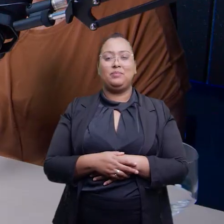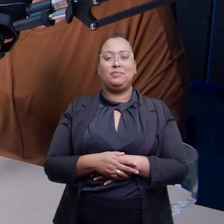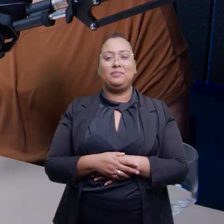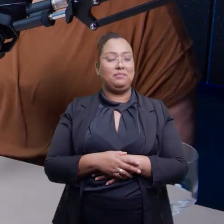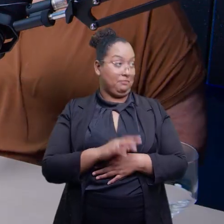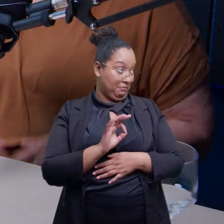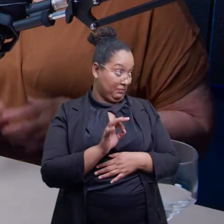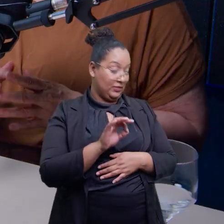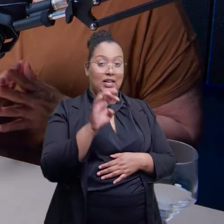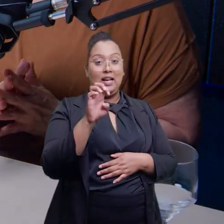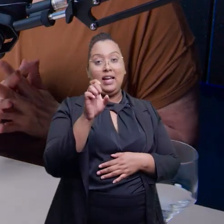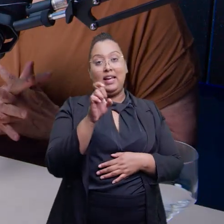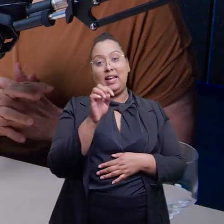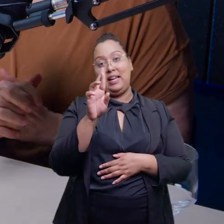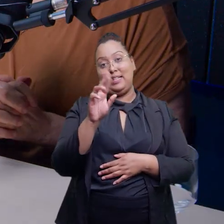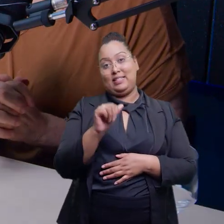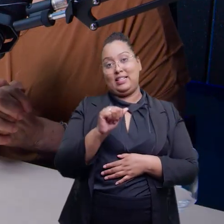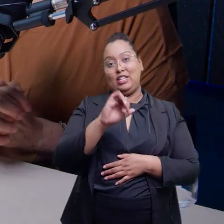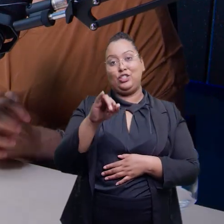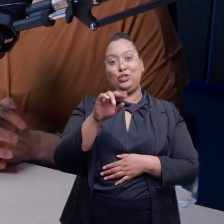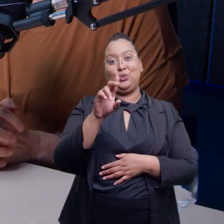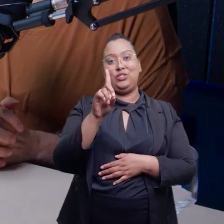Fechou. Tá bom.